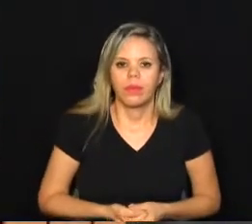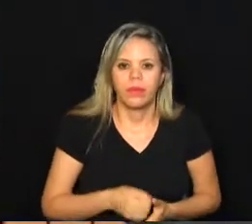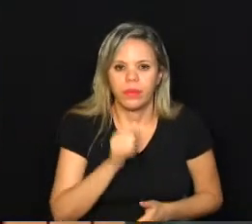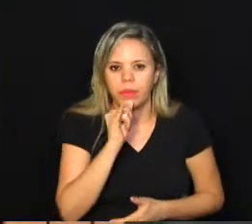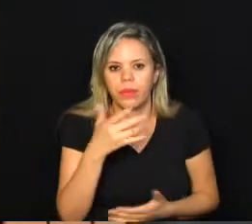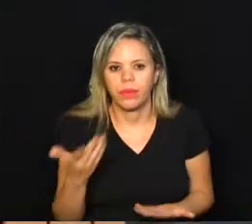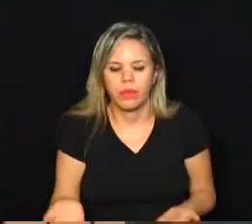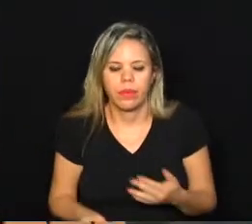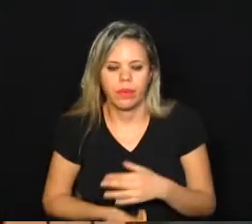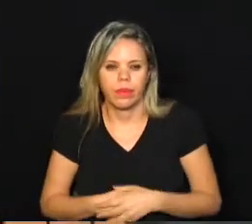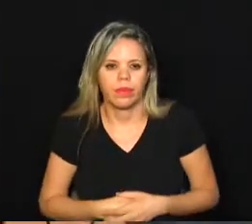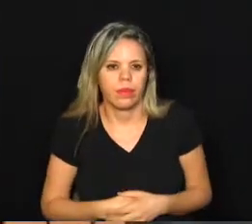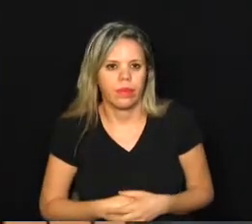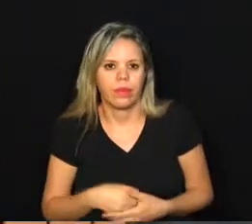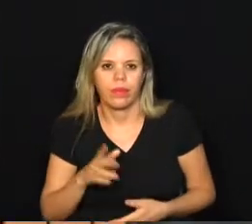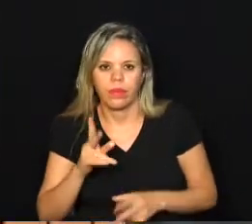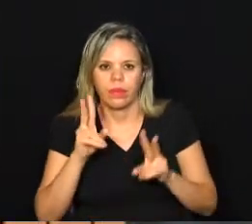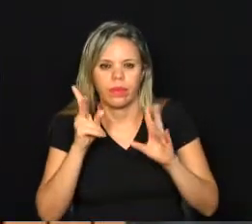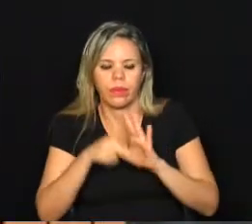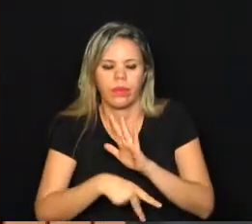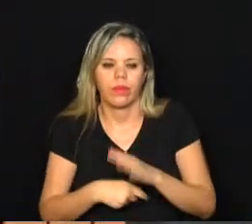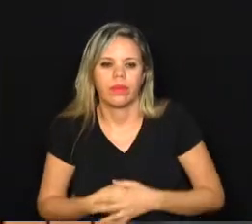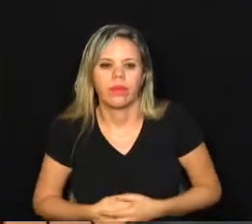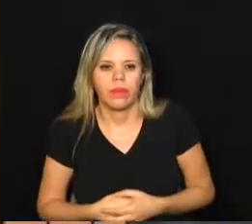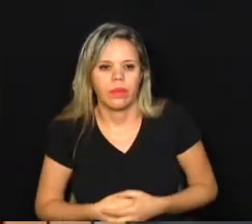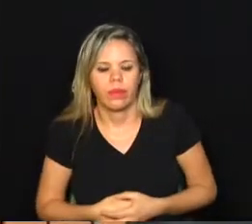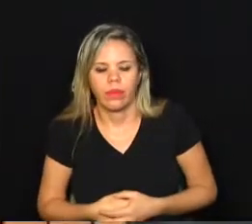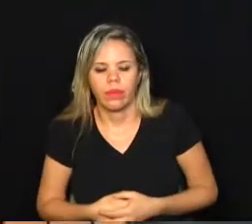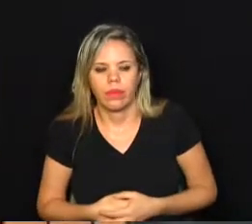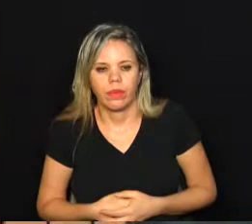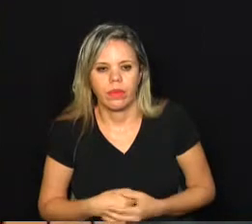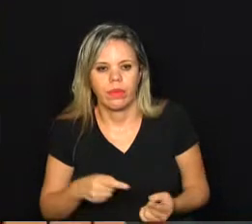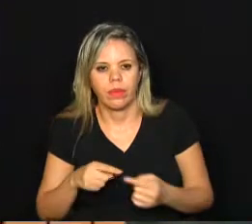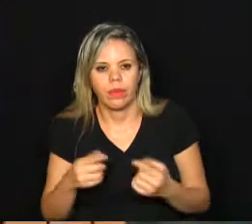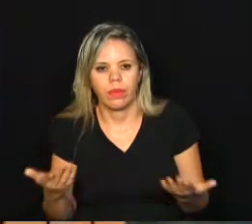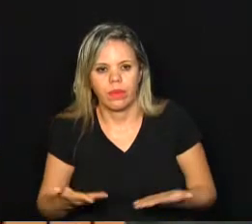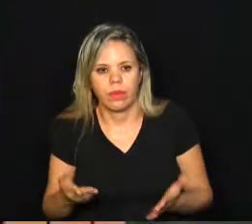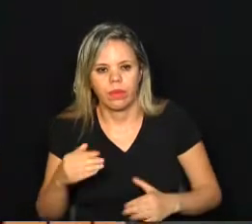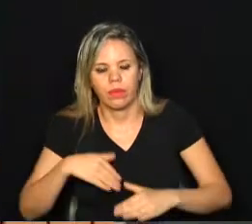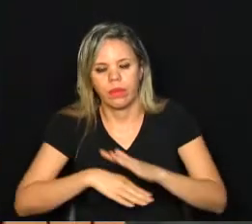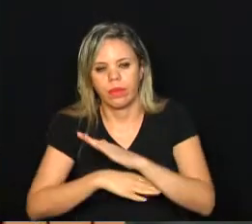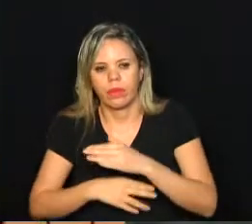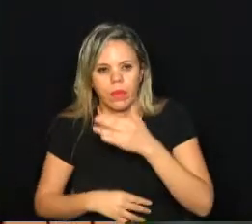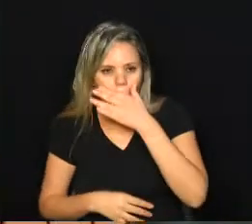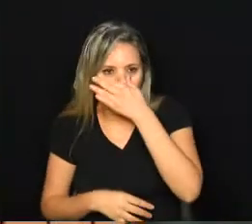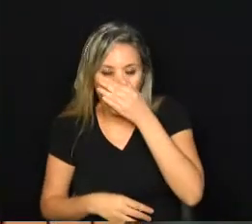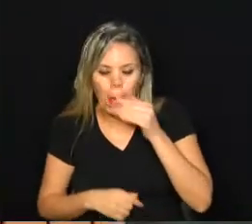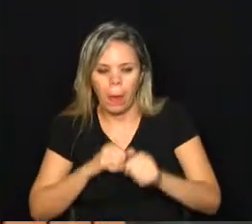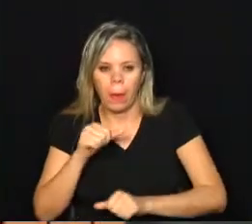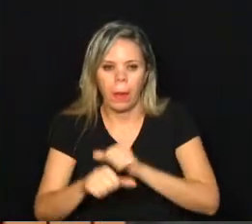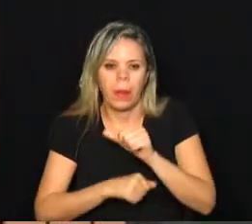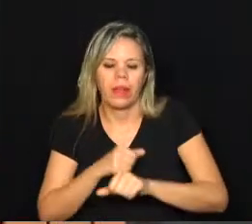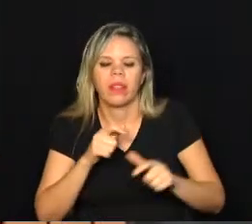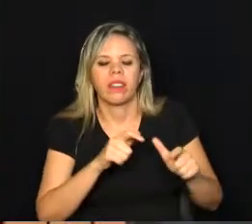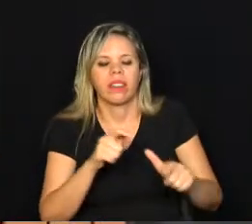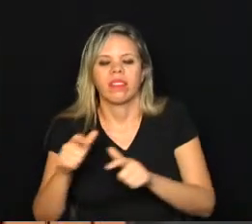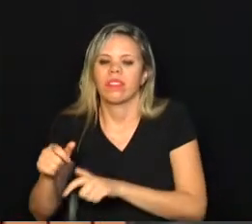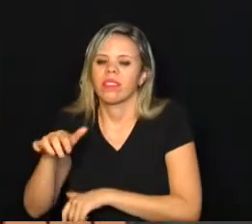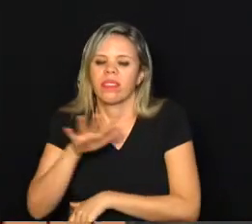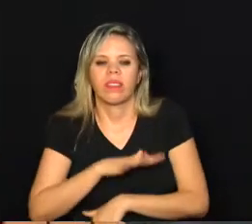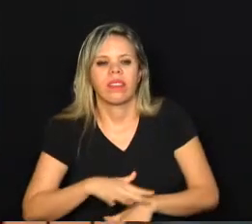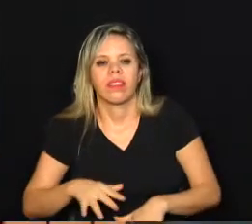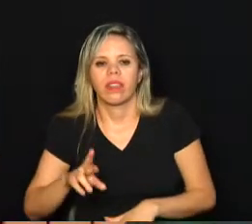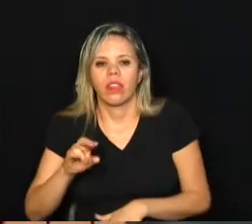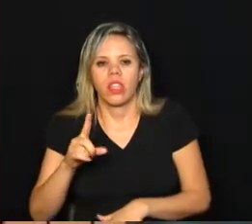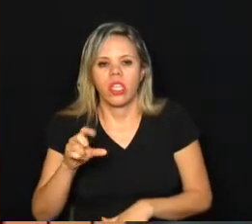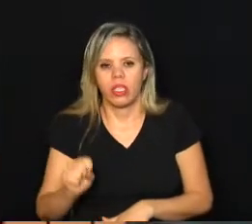aqui já sobre um projeto que foi encaminhado agora para a Câmara para mudar o zoneamento dessa área do RIDS, que é o